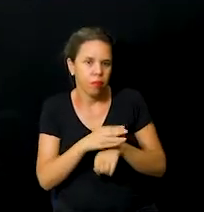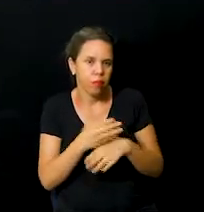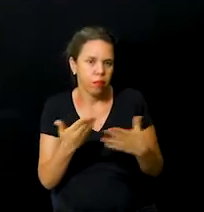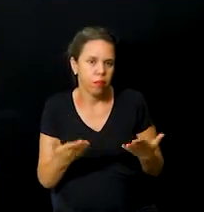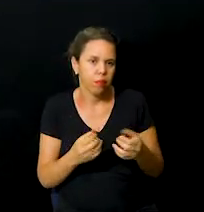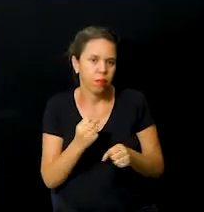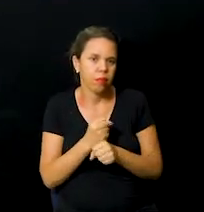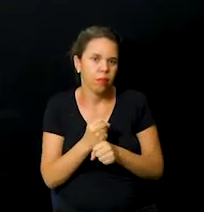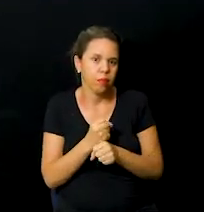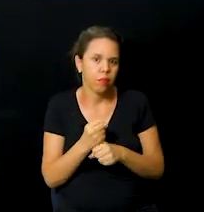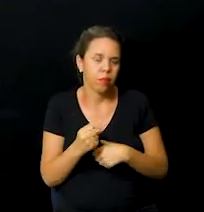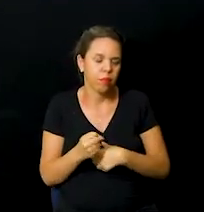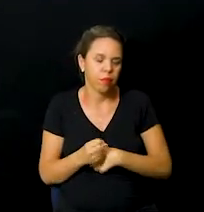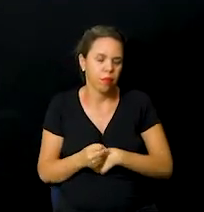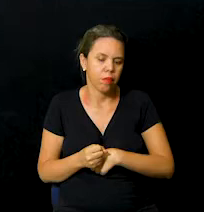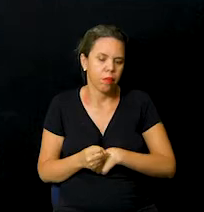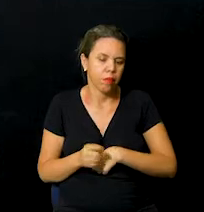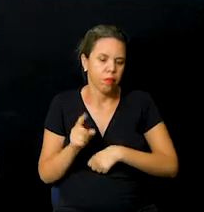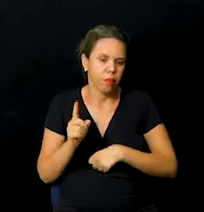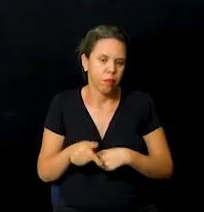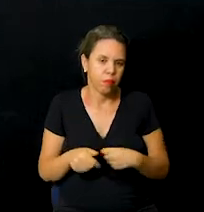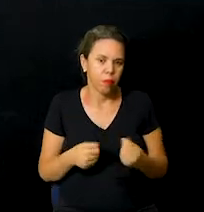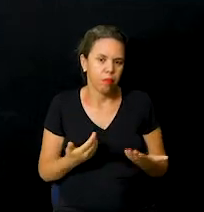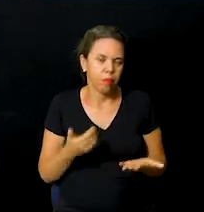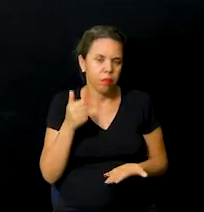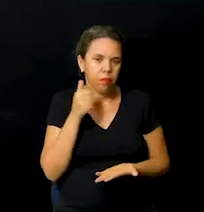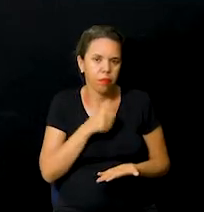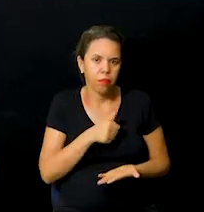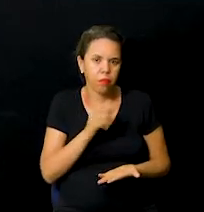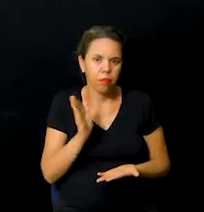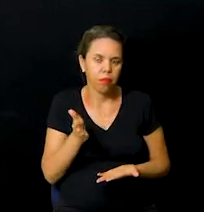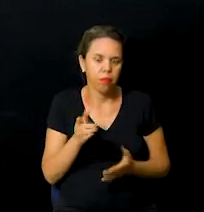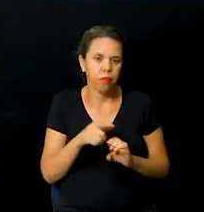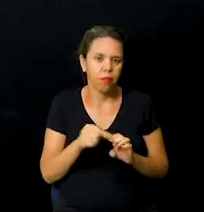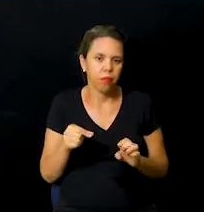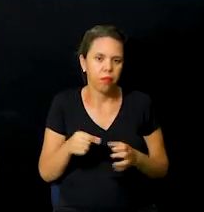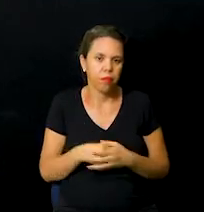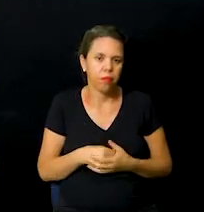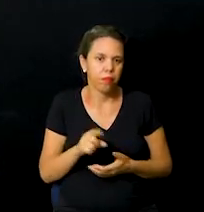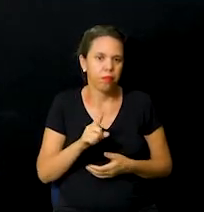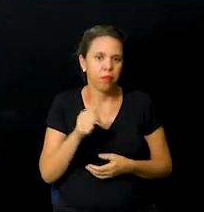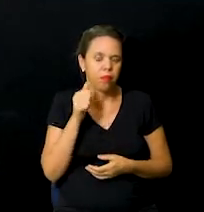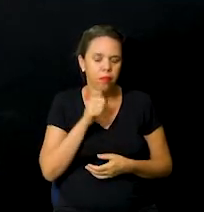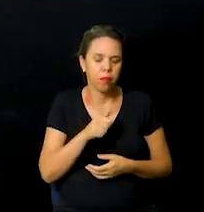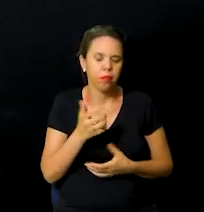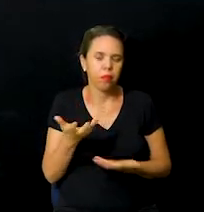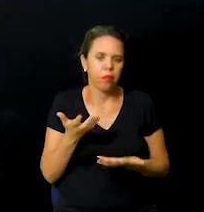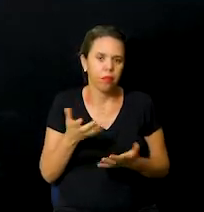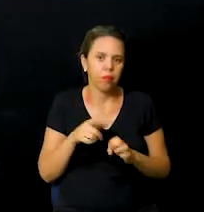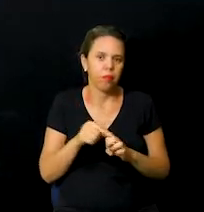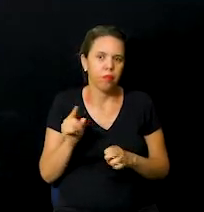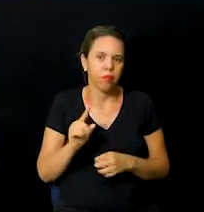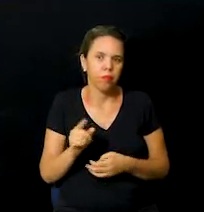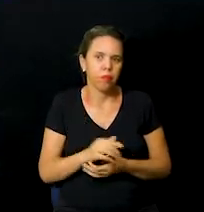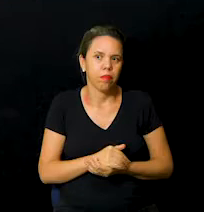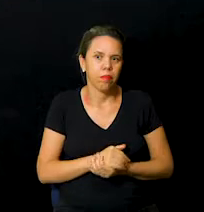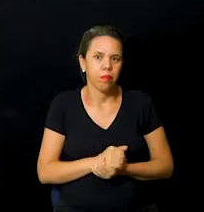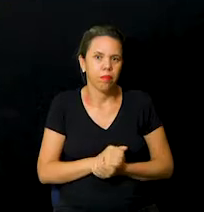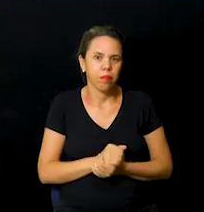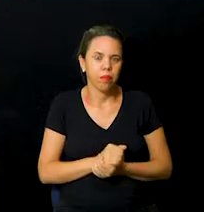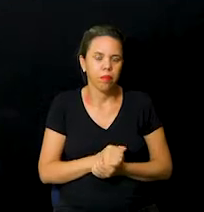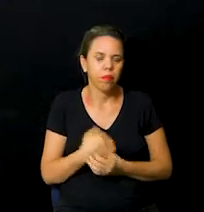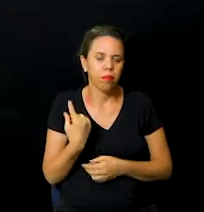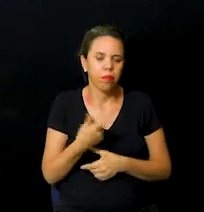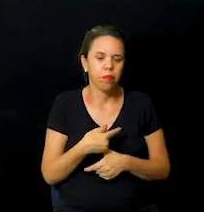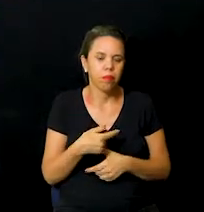gente traça já há muitos anos, ela é uma metodologia para a mulher que já empreende e não para aquela mulher que quer